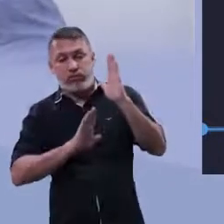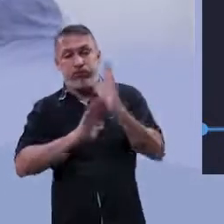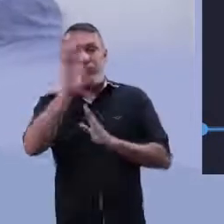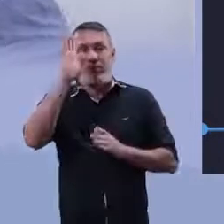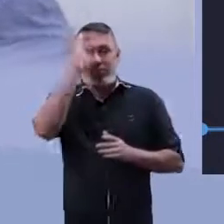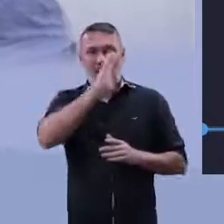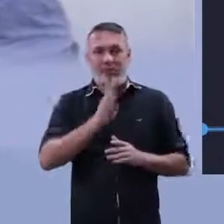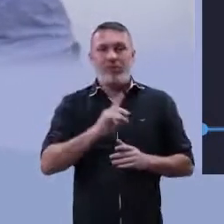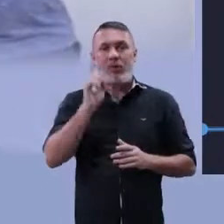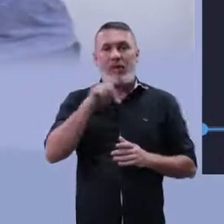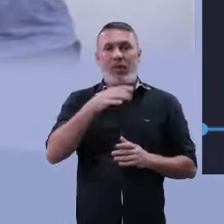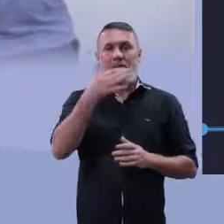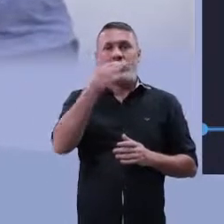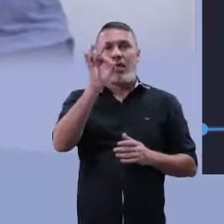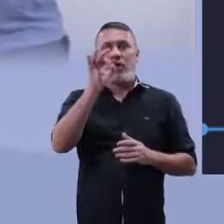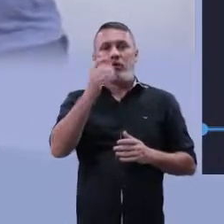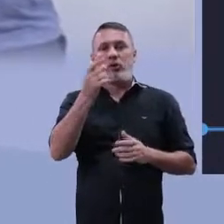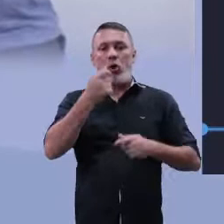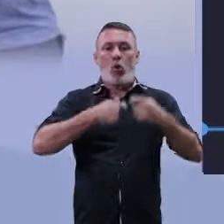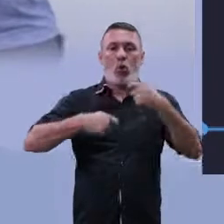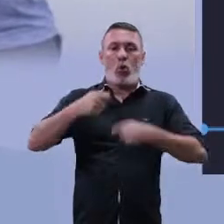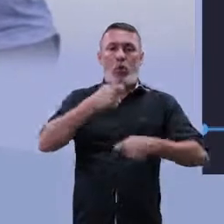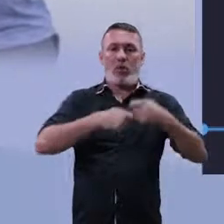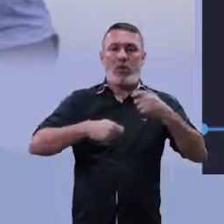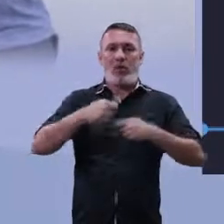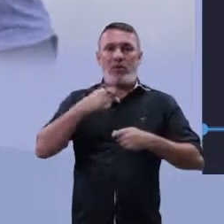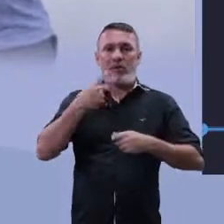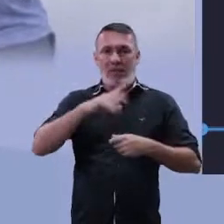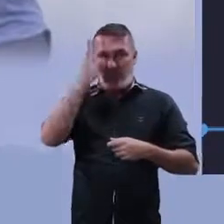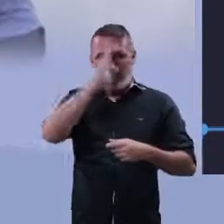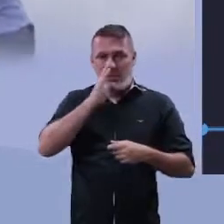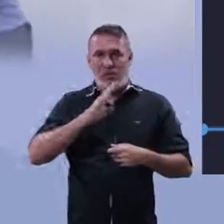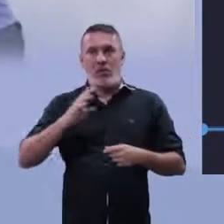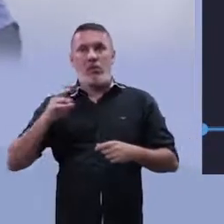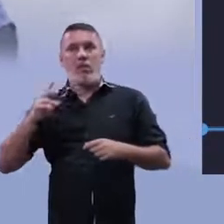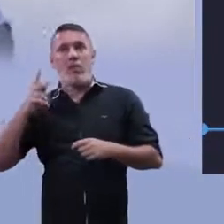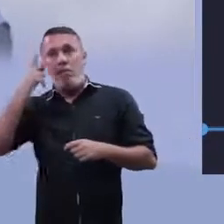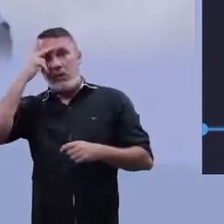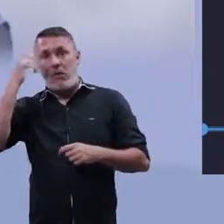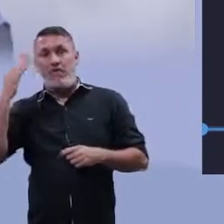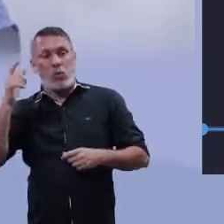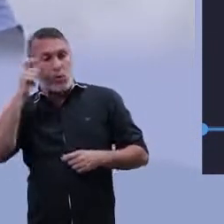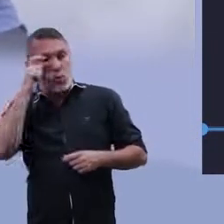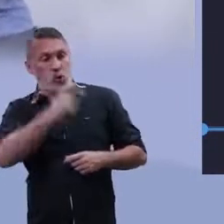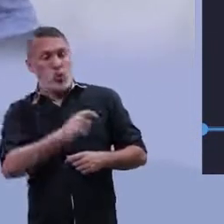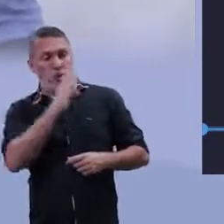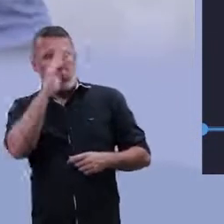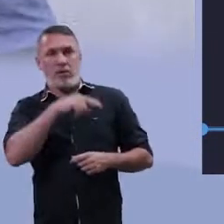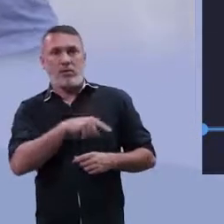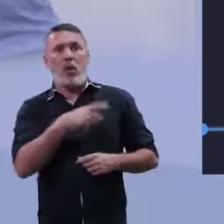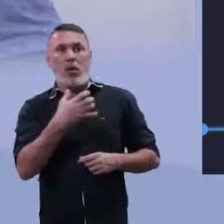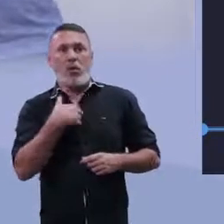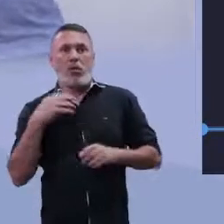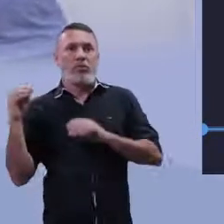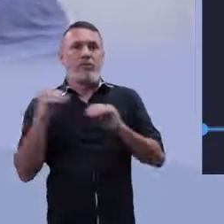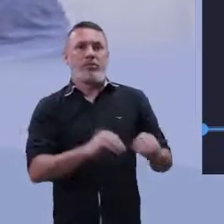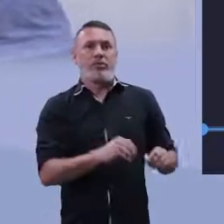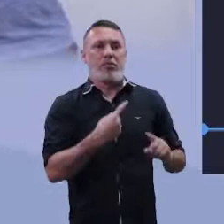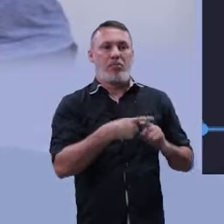10 maiores economias do mundo é um importante fator atrativo aos estrangeiros. Opa! Então ele já usa o tópico